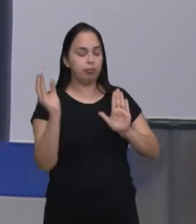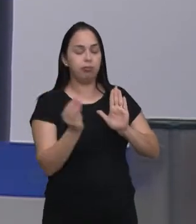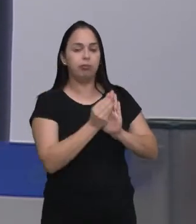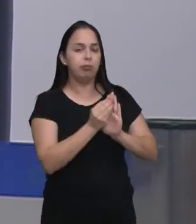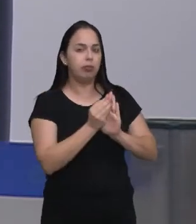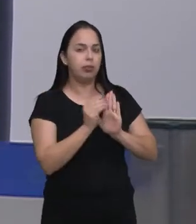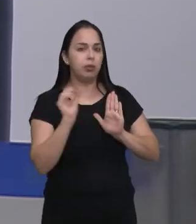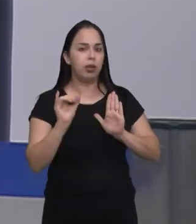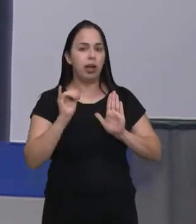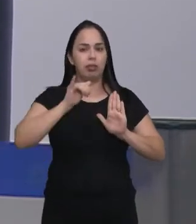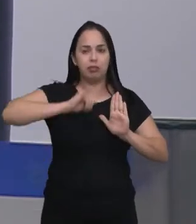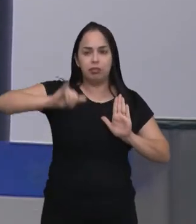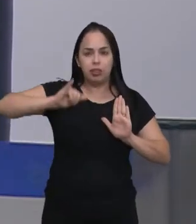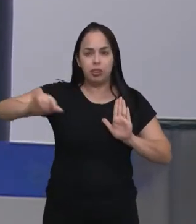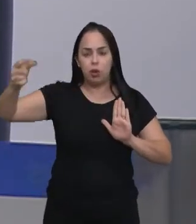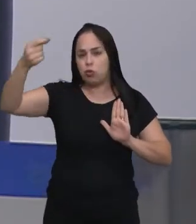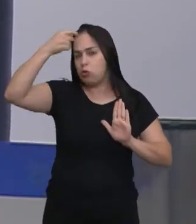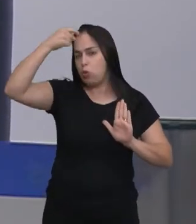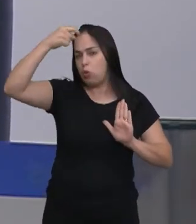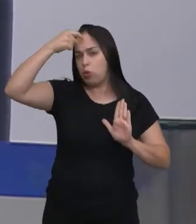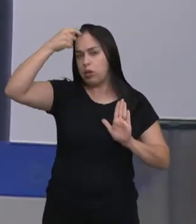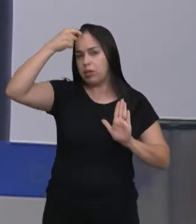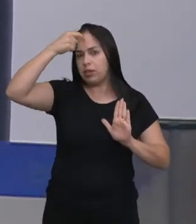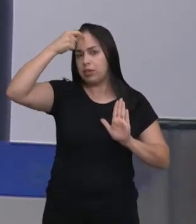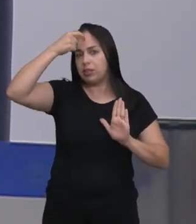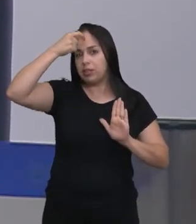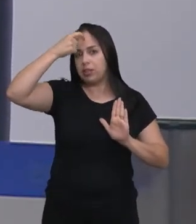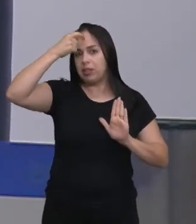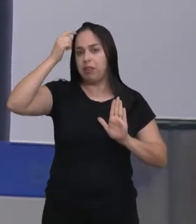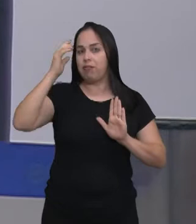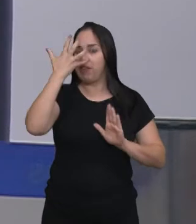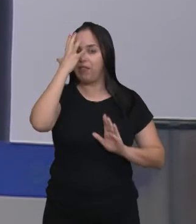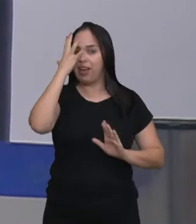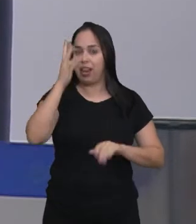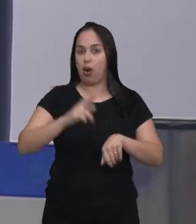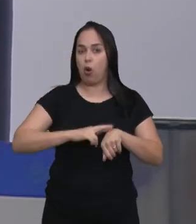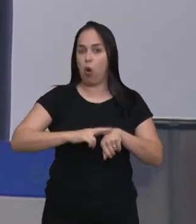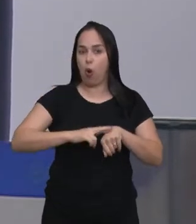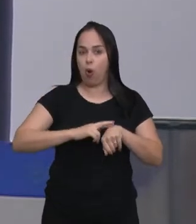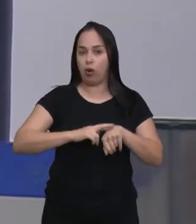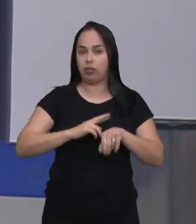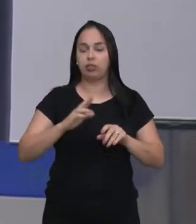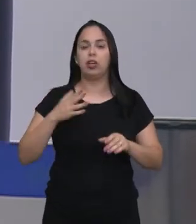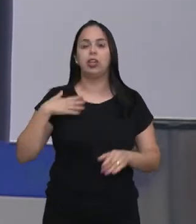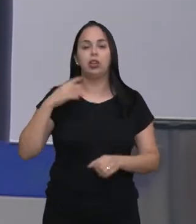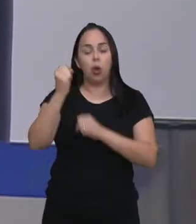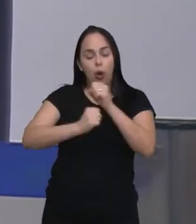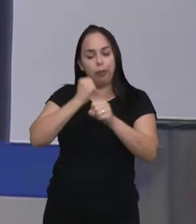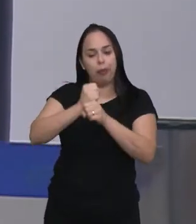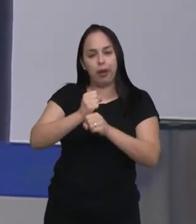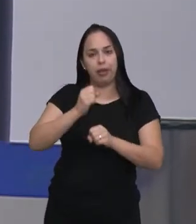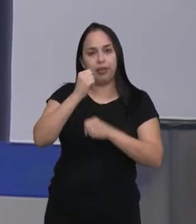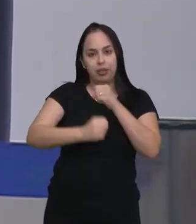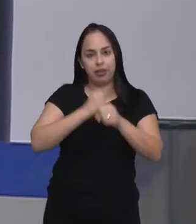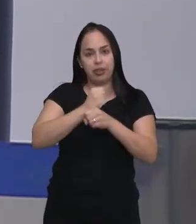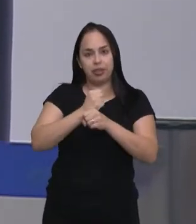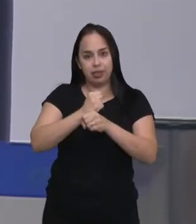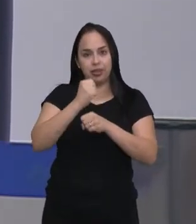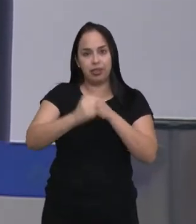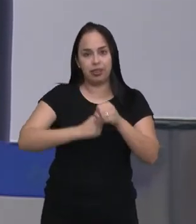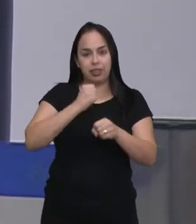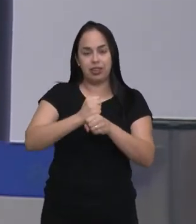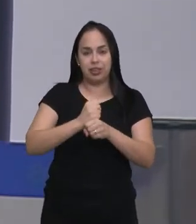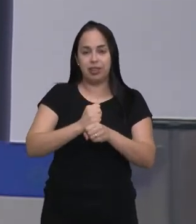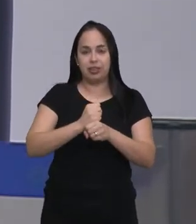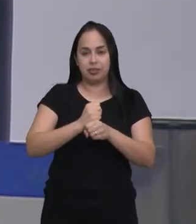a campanha de conscientização Fevereiro Roxo, a ser realizada anualmente no mês referido e da